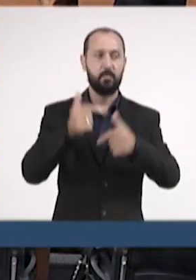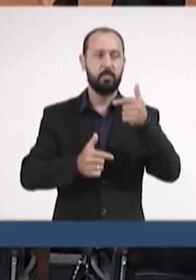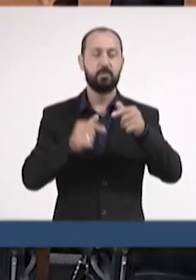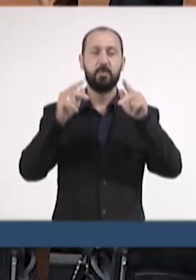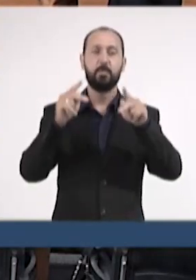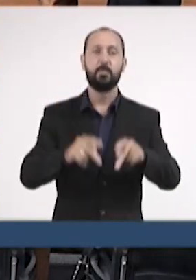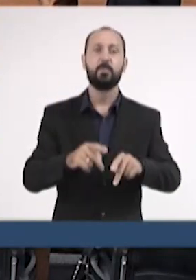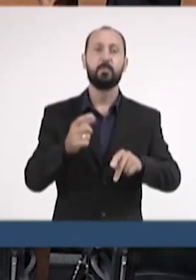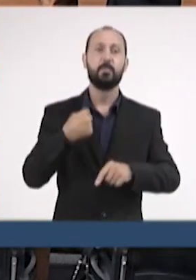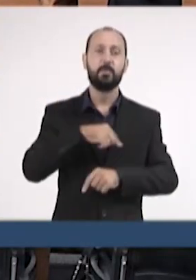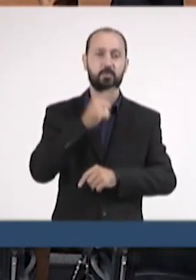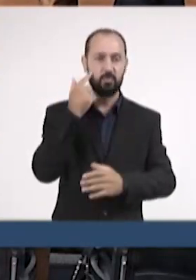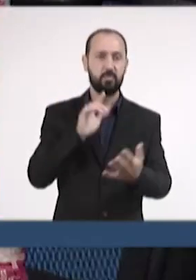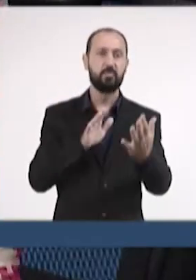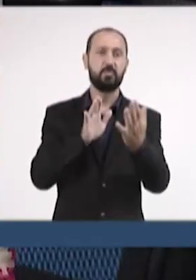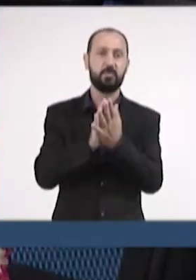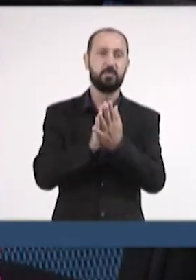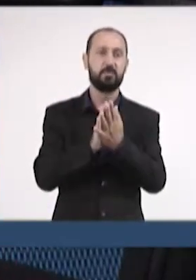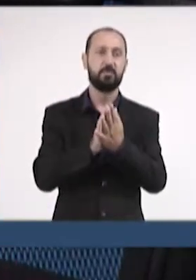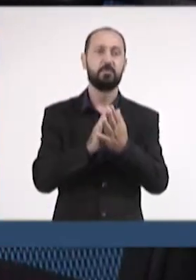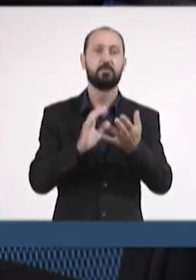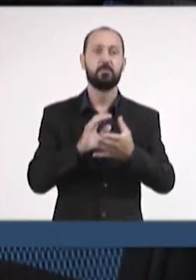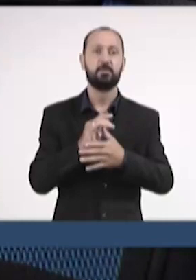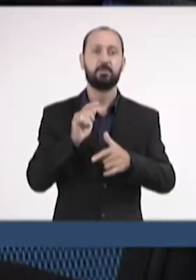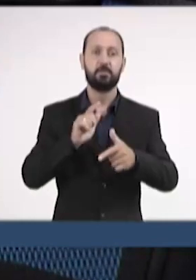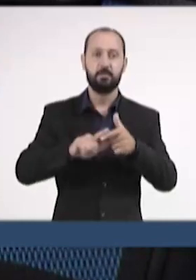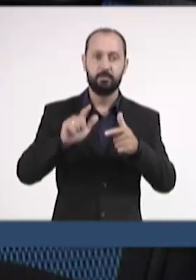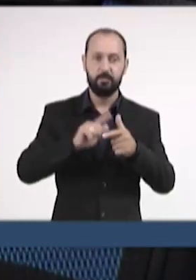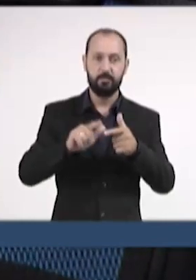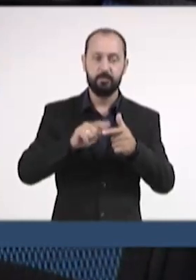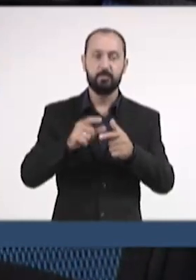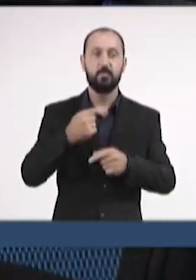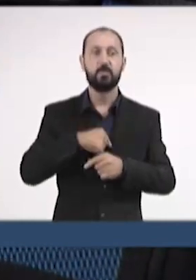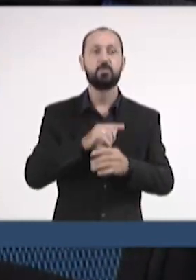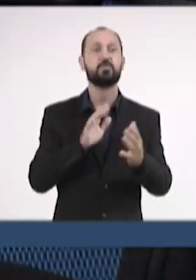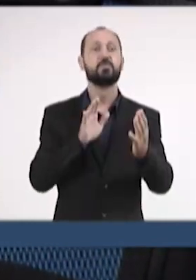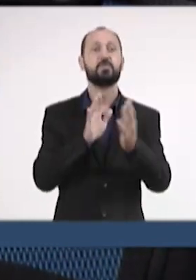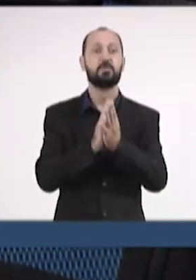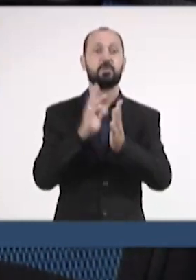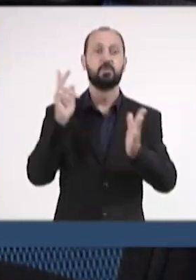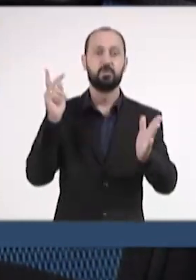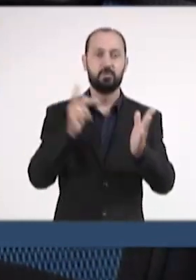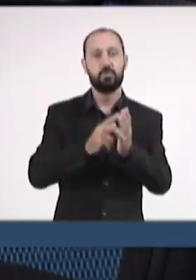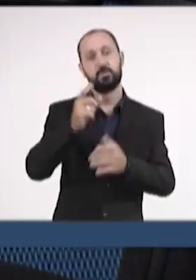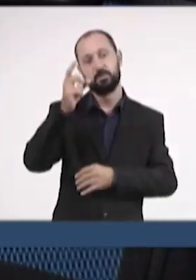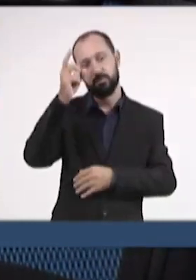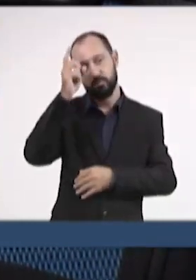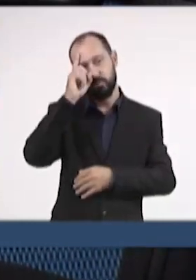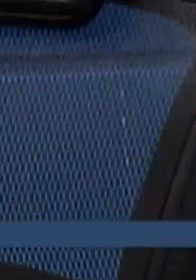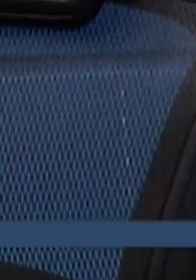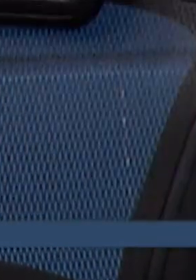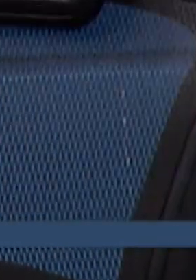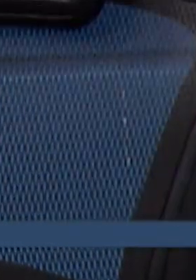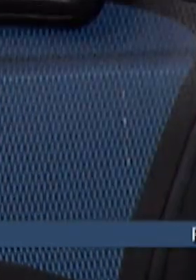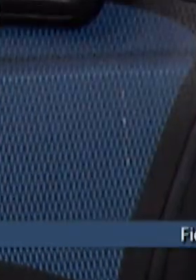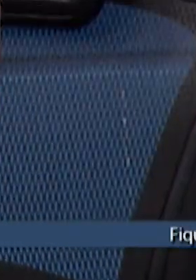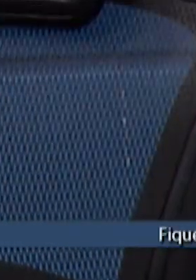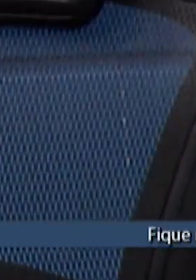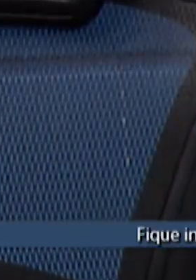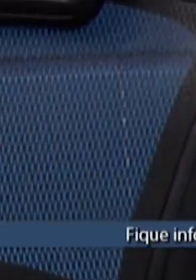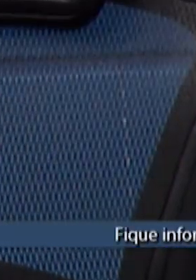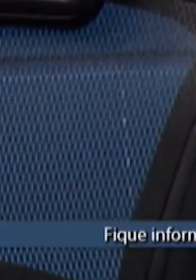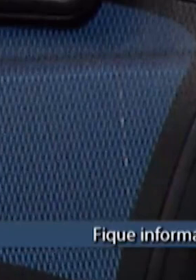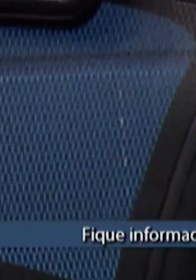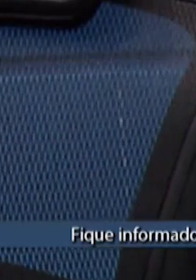públicas para a gente enfrentar todos esses problemas que a gente enfrentava todos os dias e que a